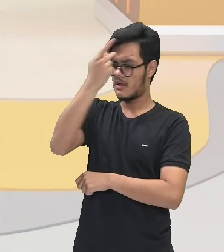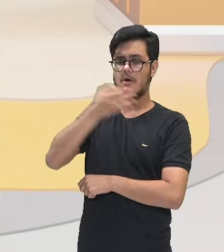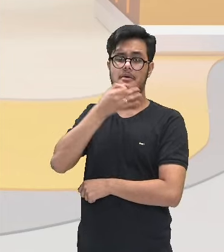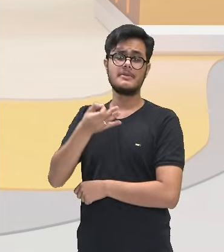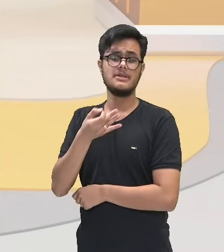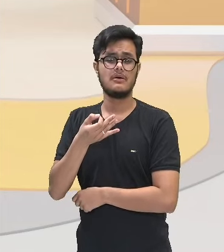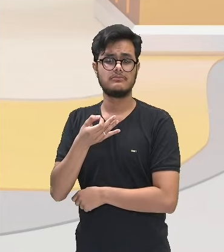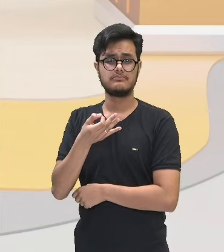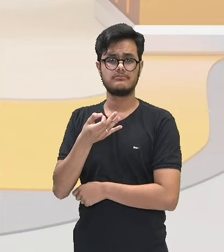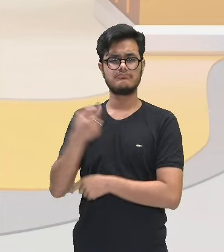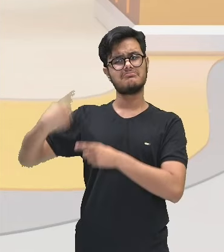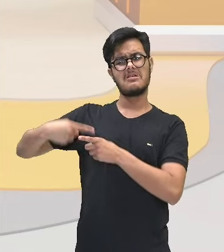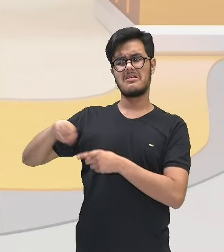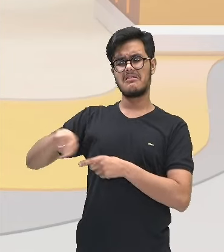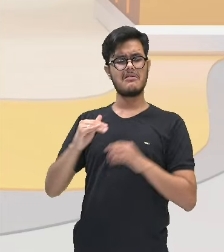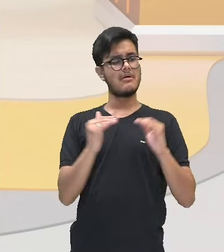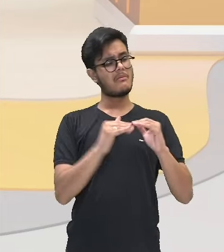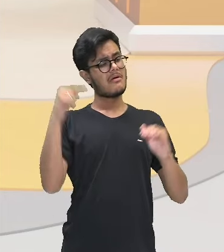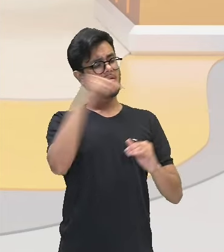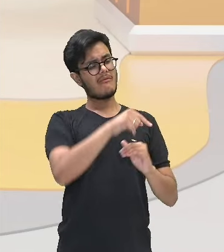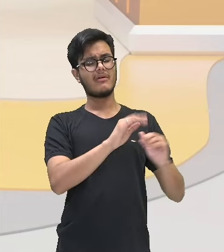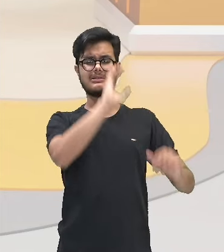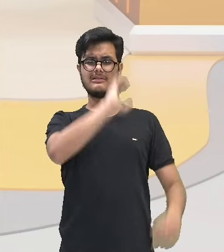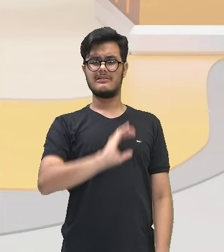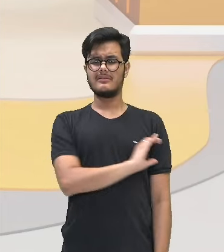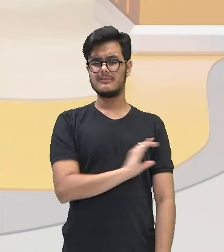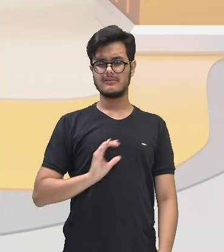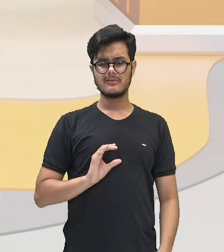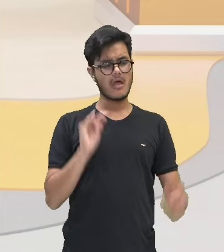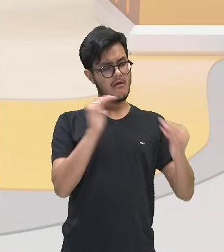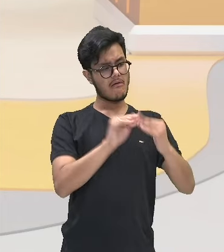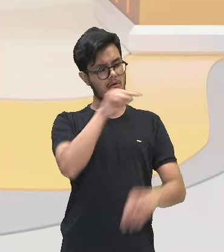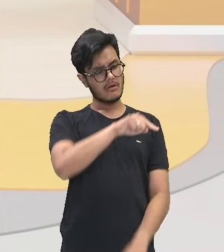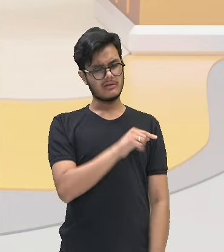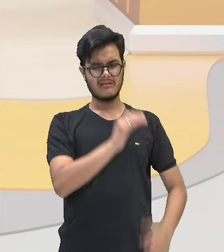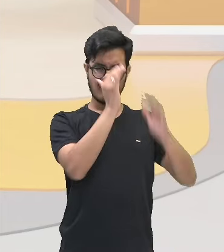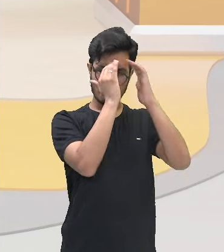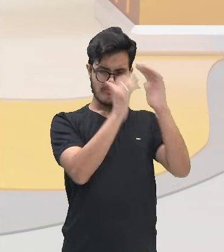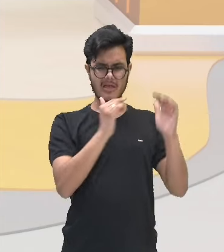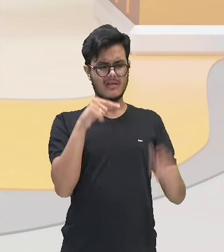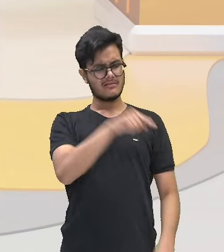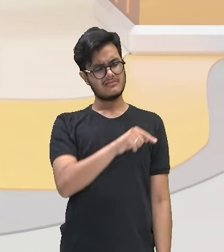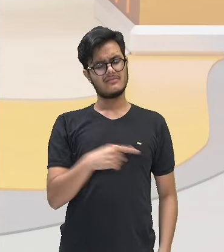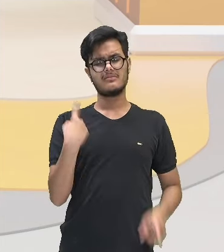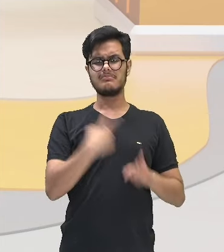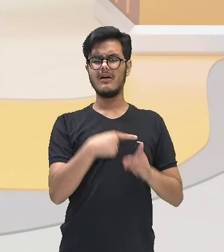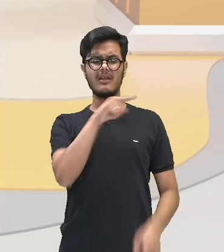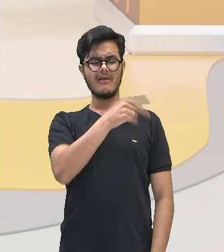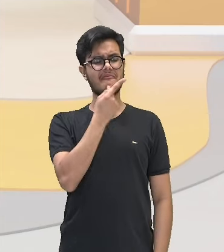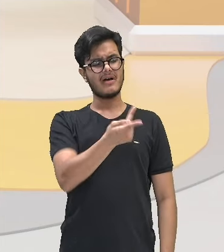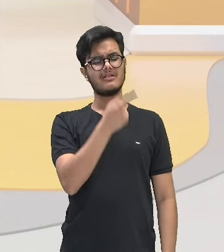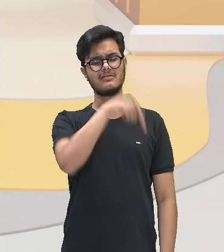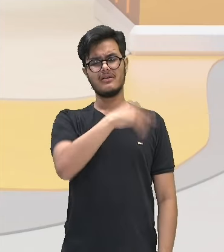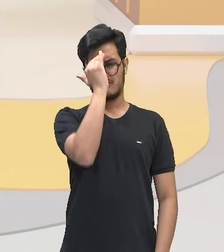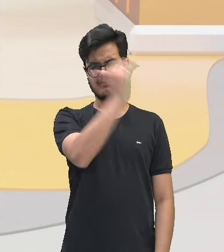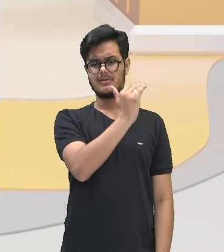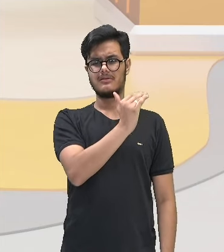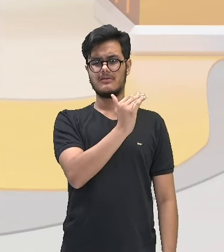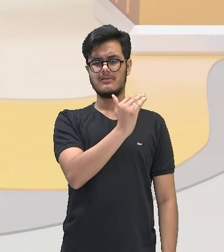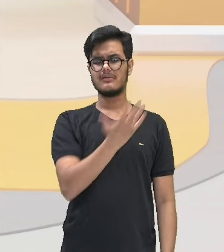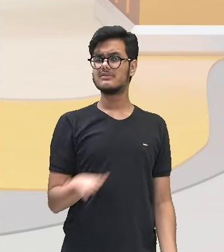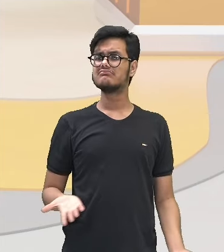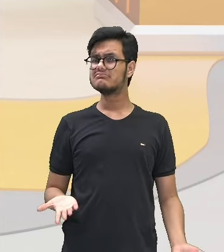que, né, eu tenho que observar e obedecer somente o que o padre está falando? Porque, no caso,